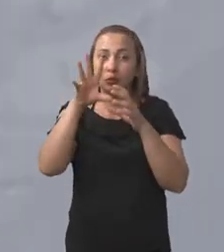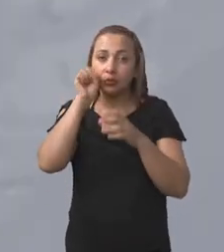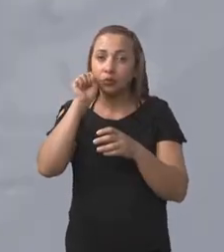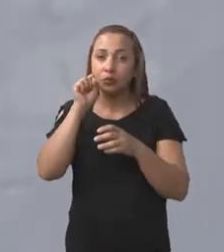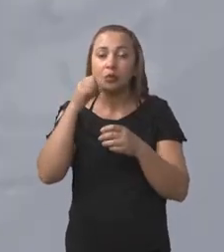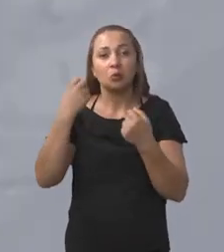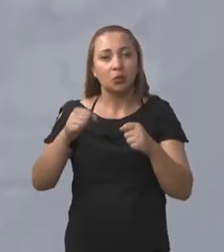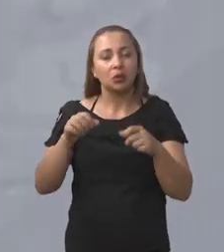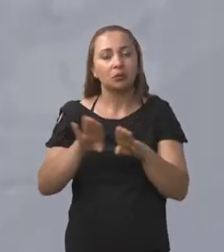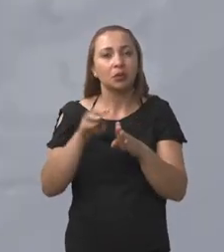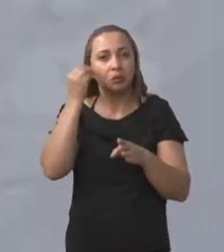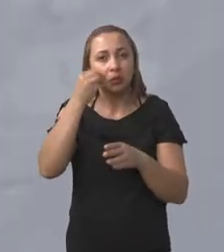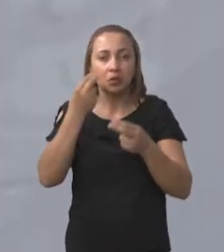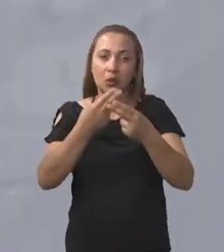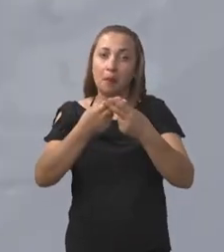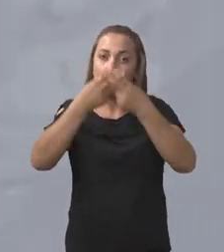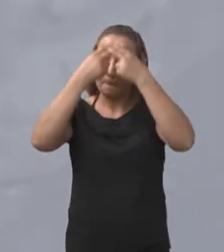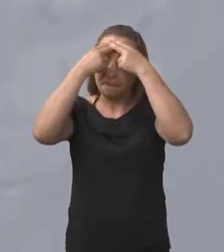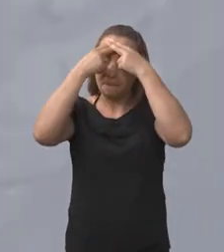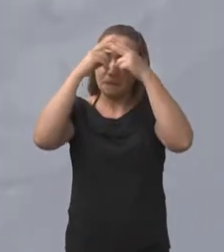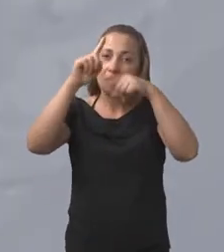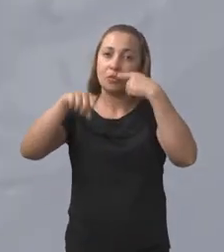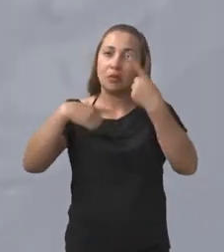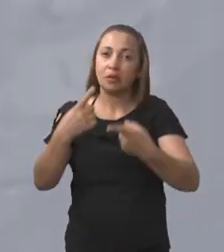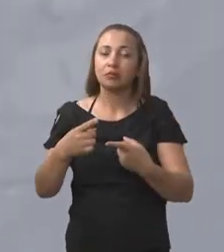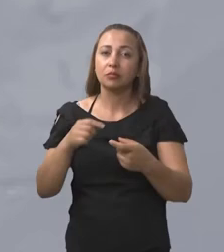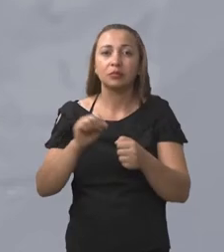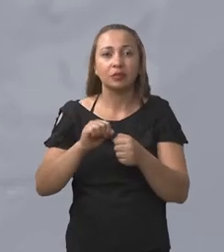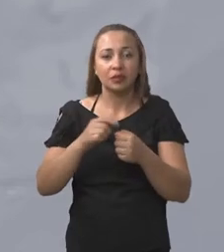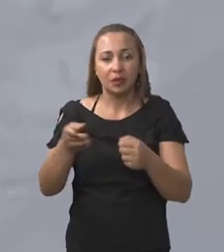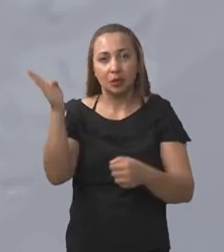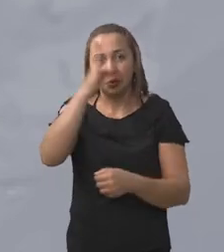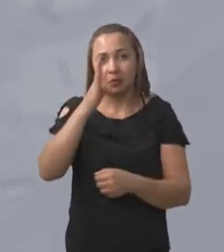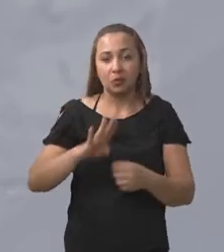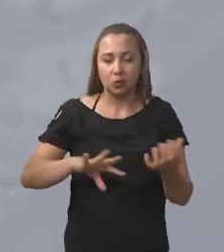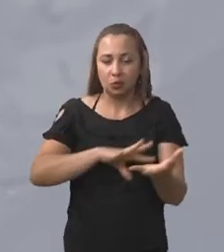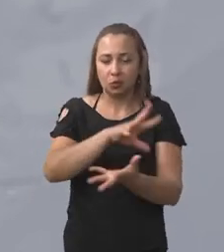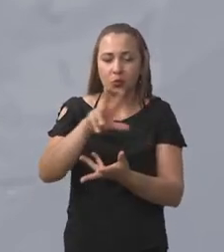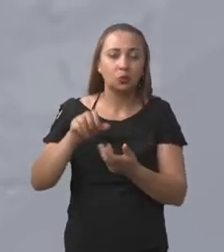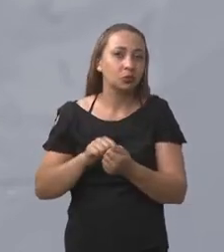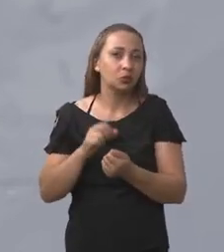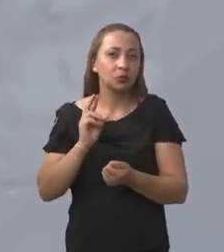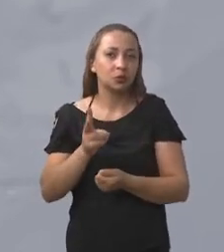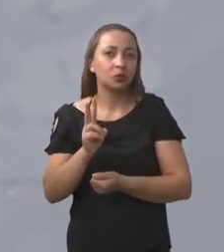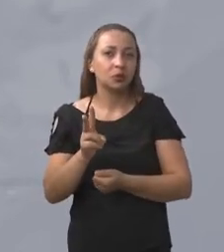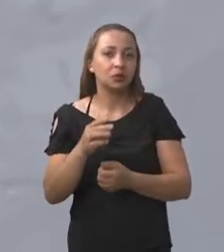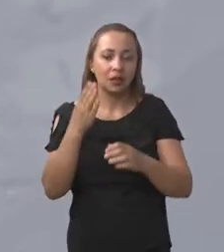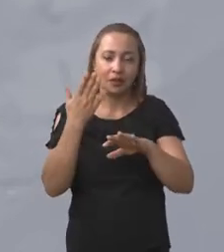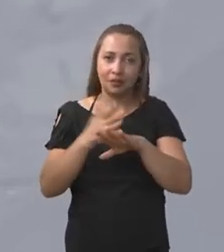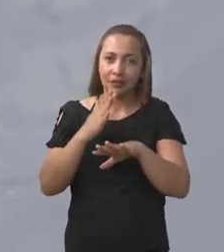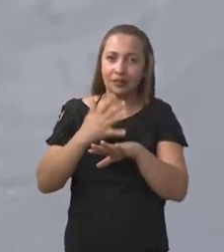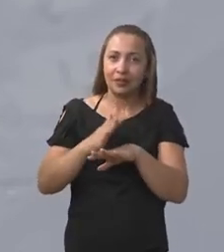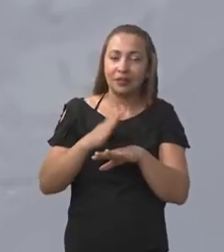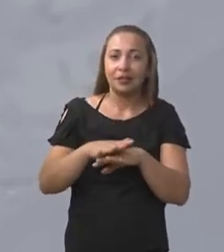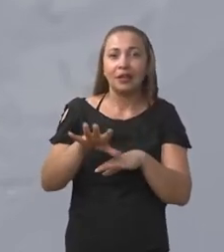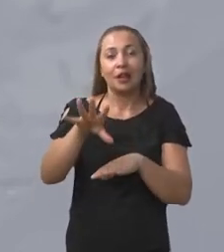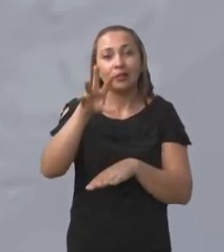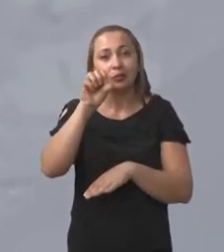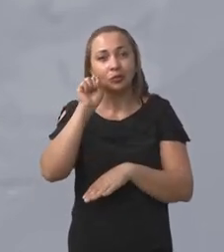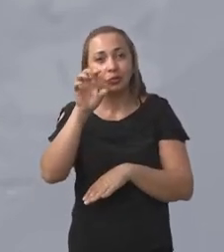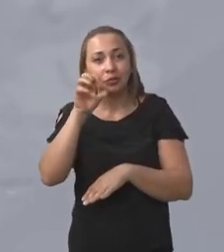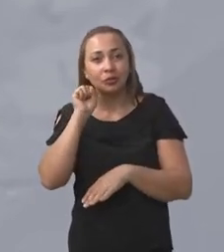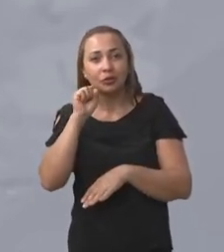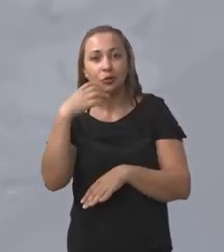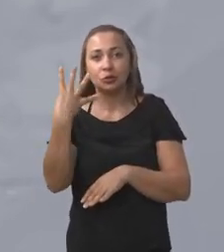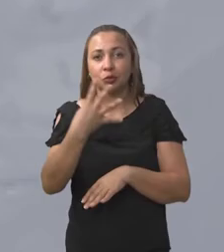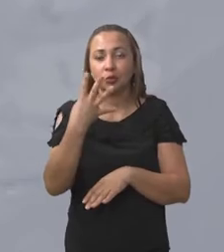pós-infecciosas, pós-traumáticas, e é um tratamento já amplamente realizado no Brasil e no mundo. Consiste em treinar, em cheirar uma